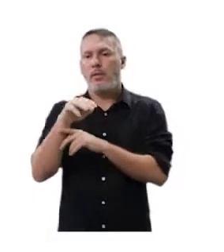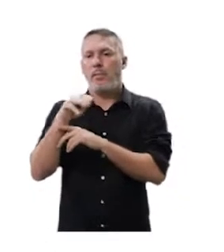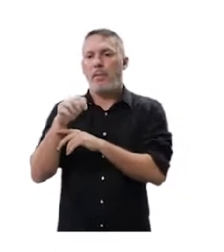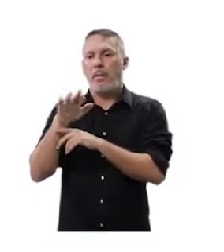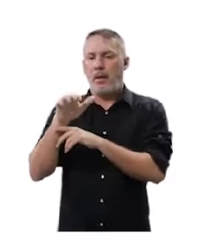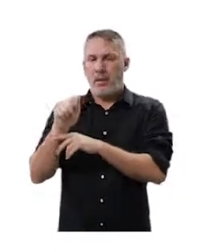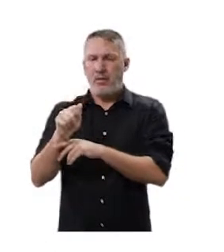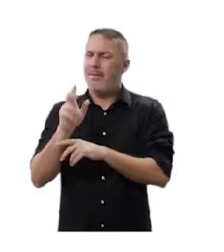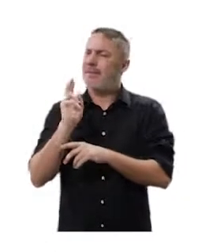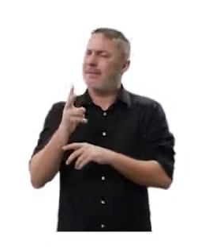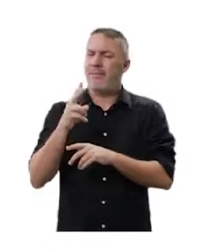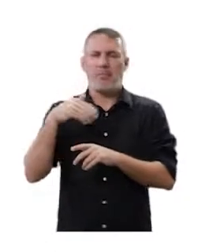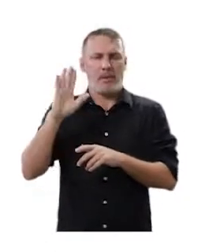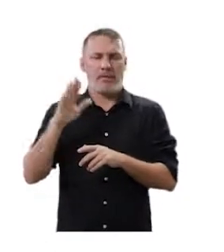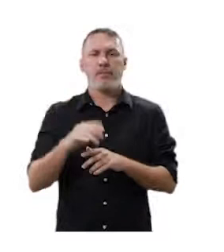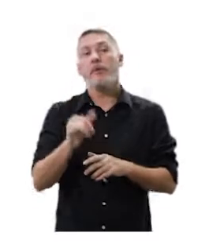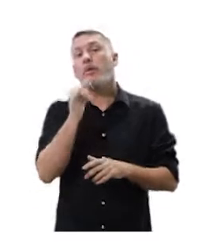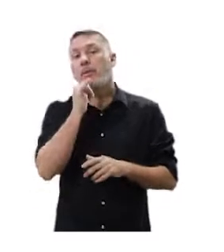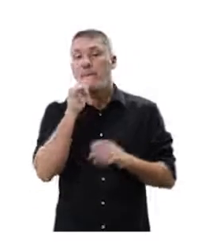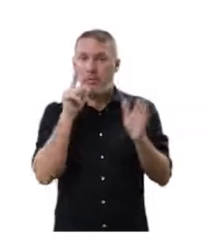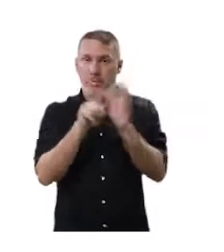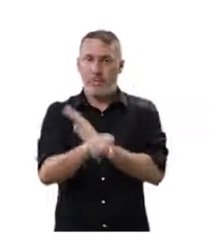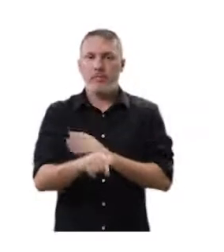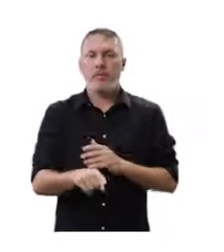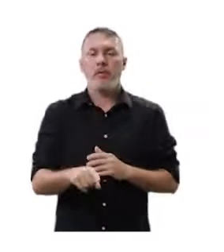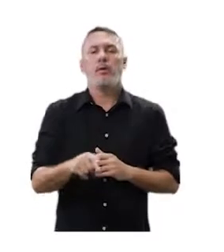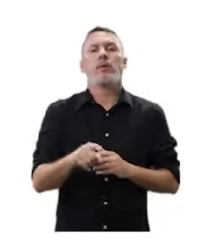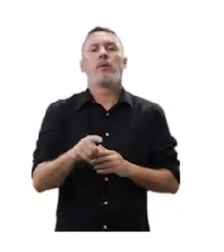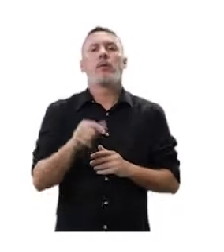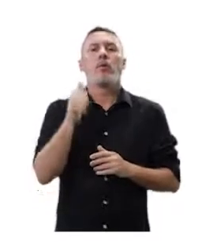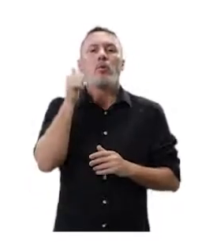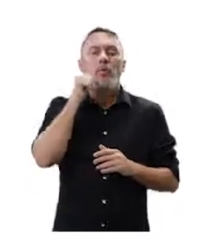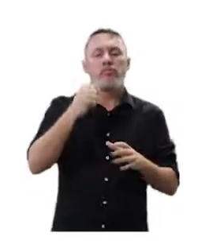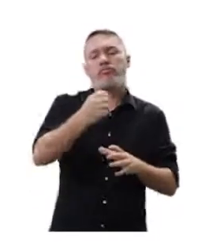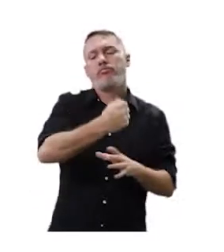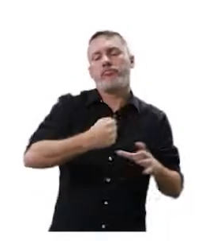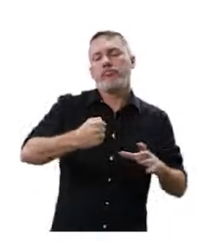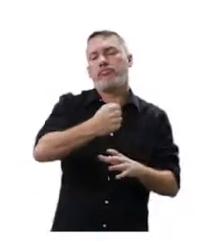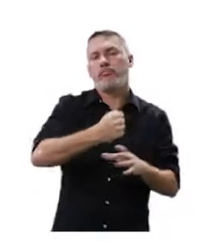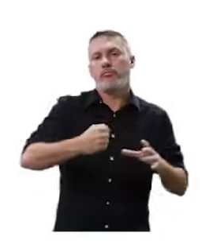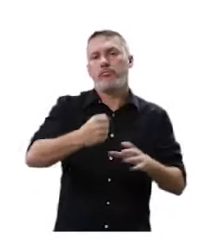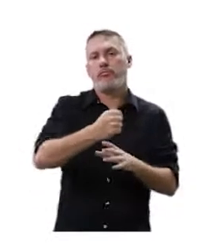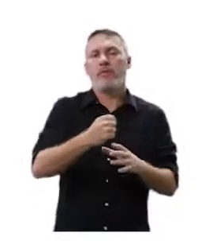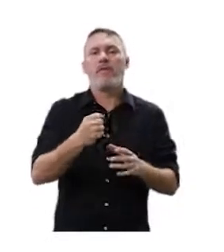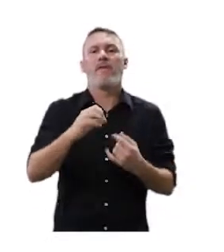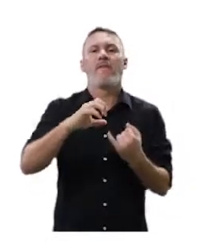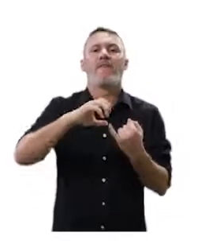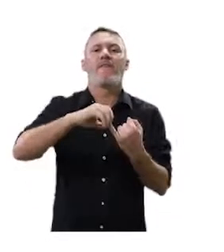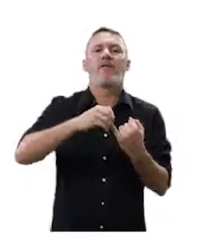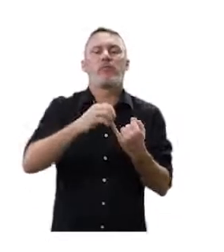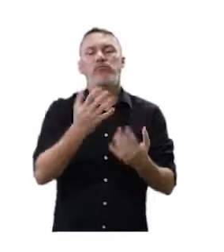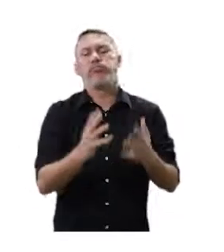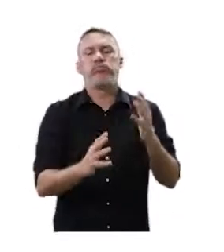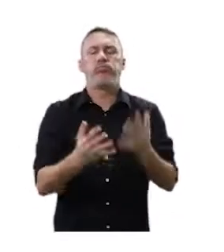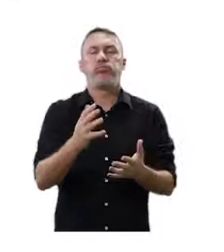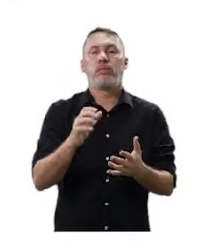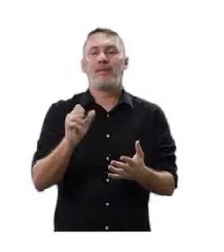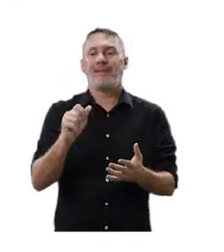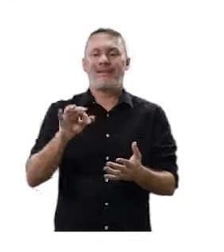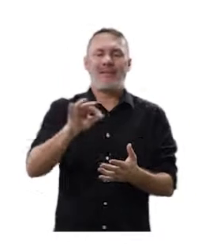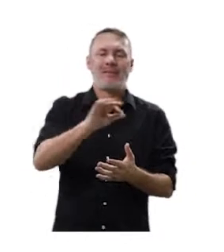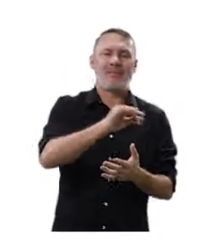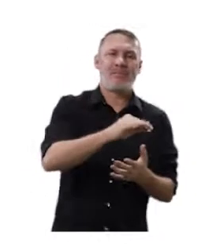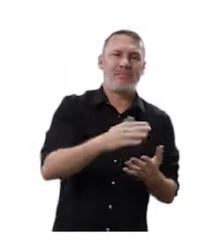no feijão que estava cozinhando. Para solucionar o problema, ela acrescentou batatas cruas e